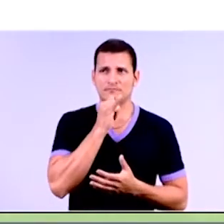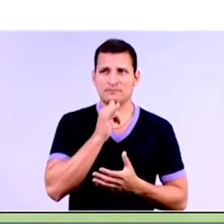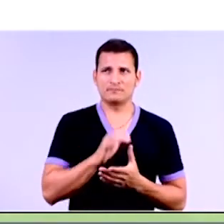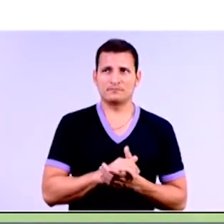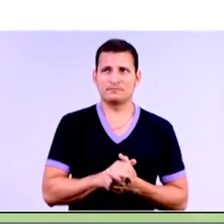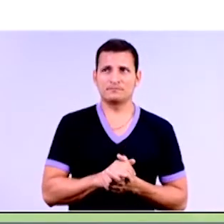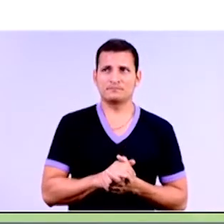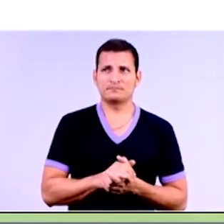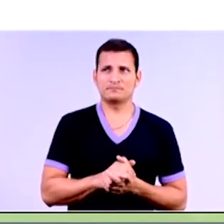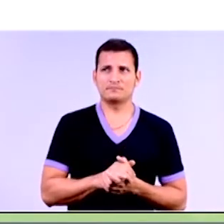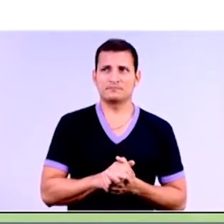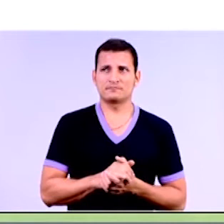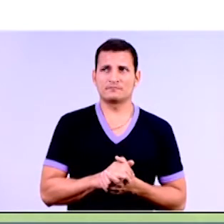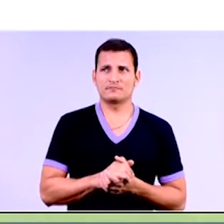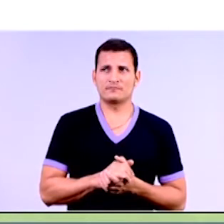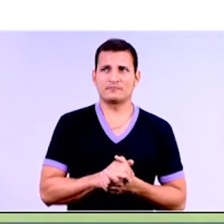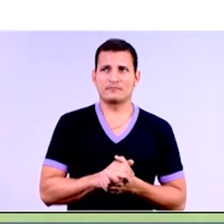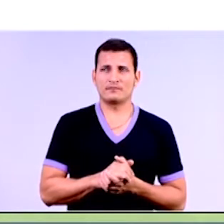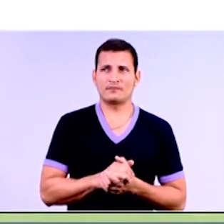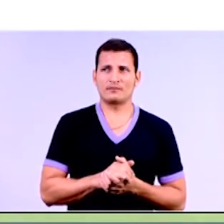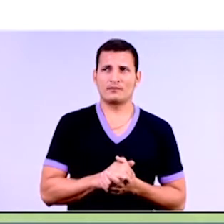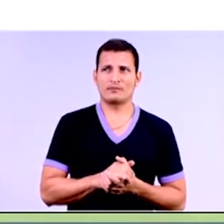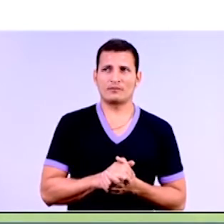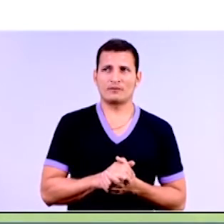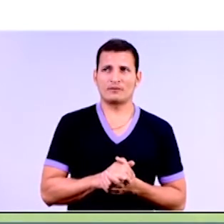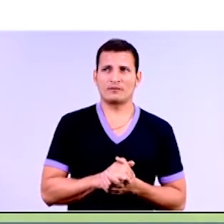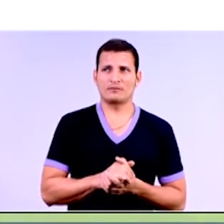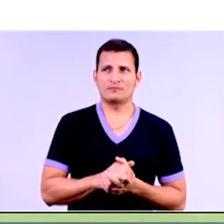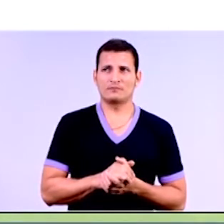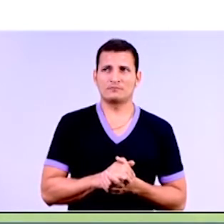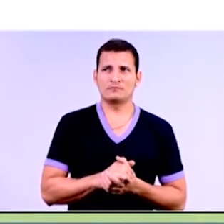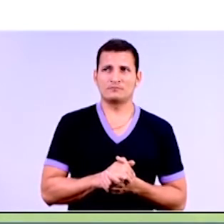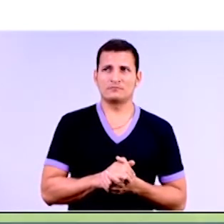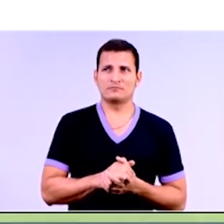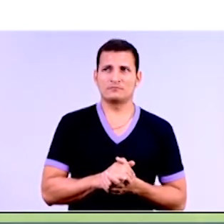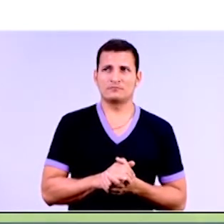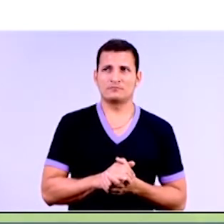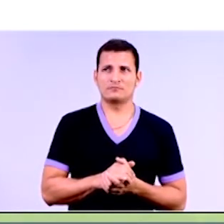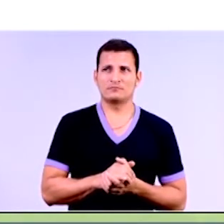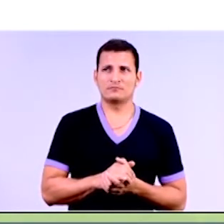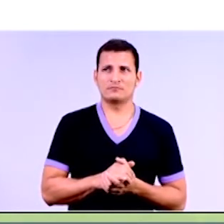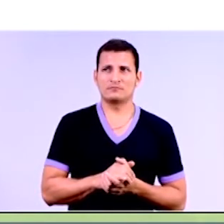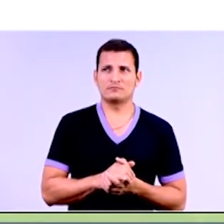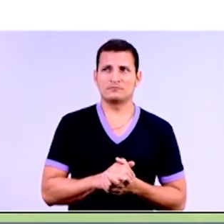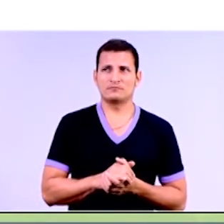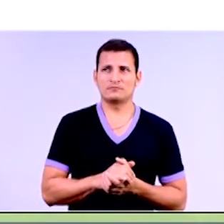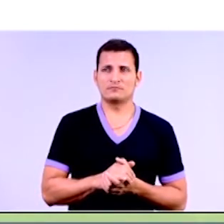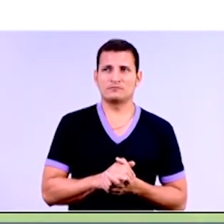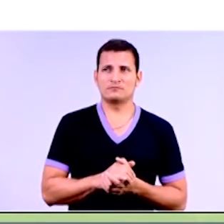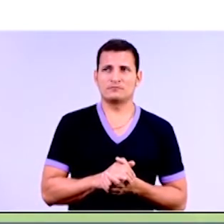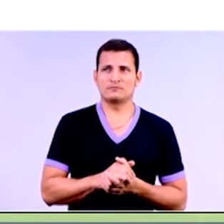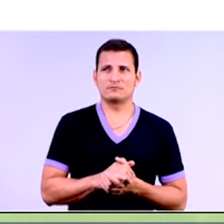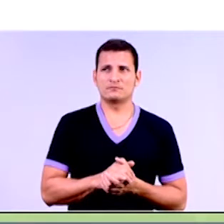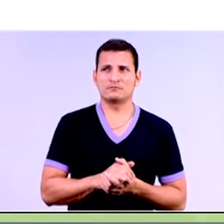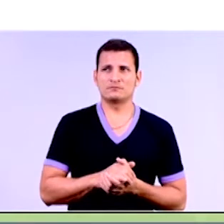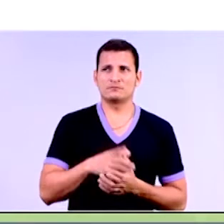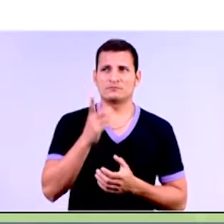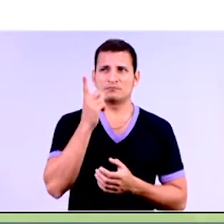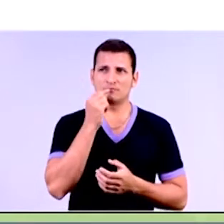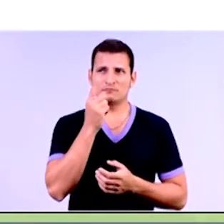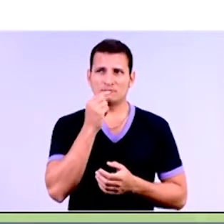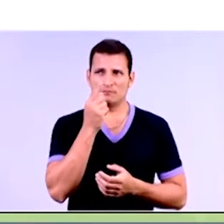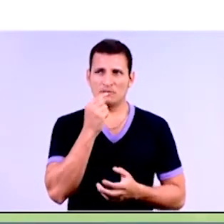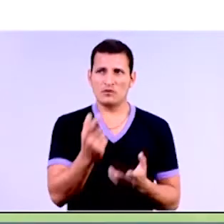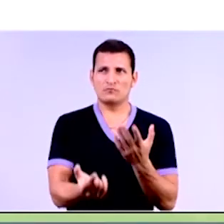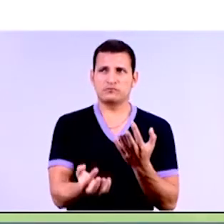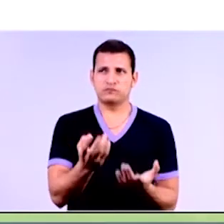é um fato, é sabido que water boils at 100 degrees Celsius. A água ferve